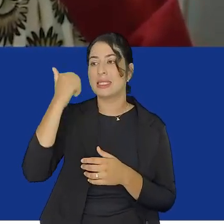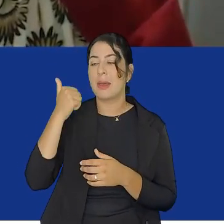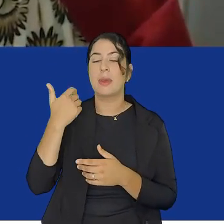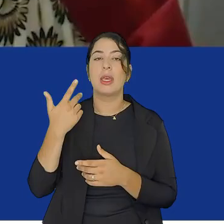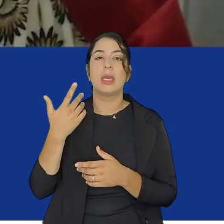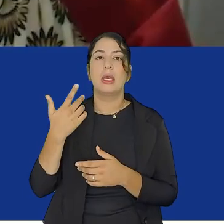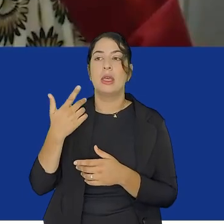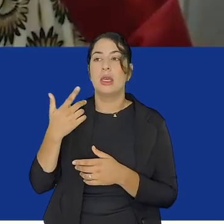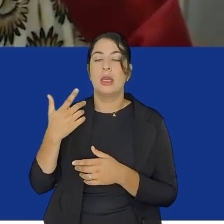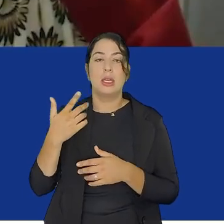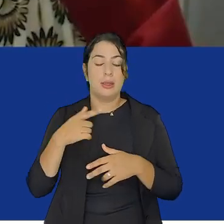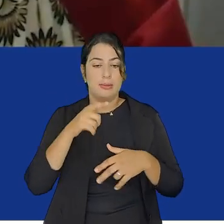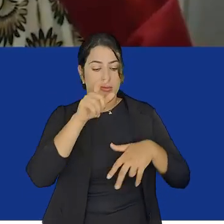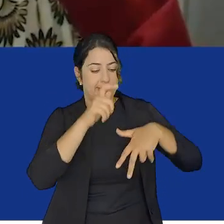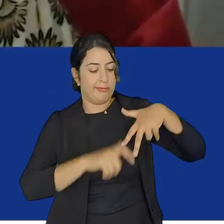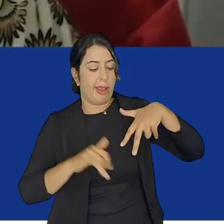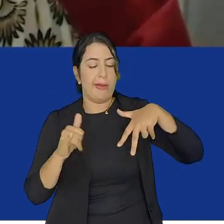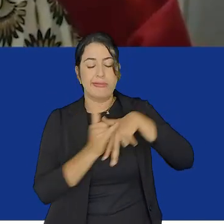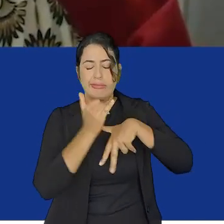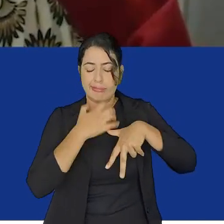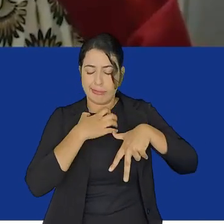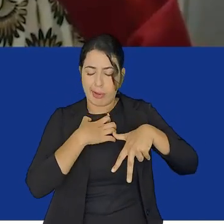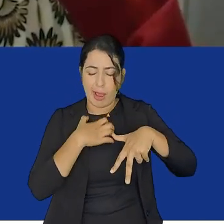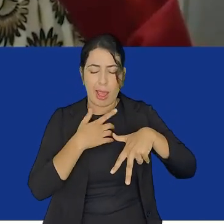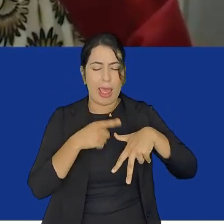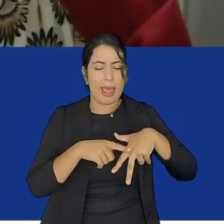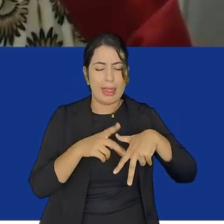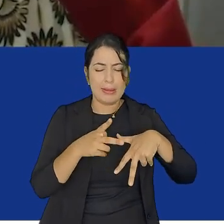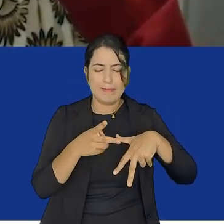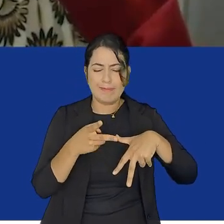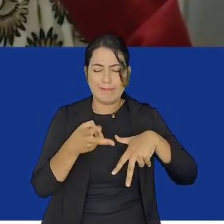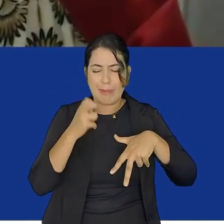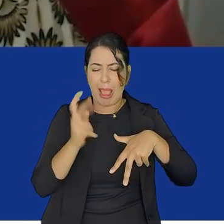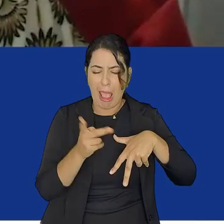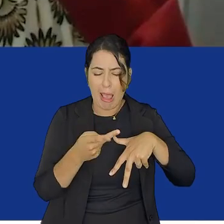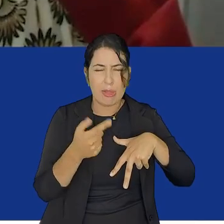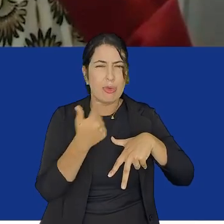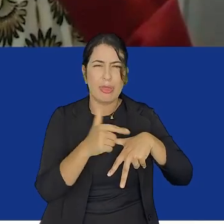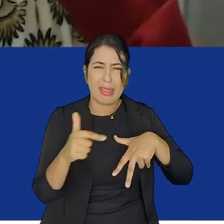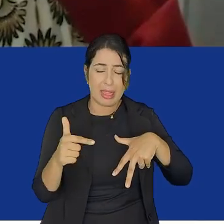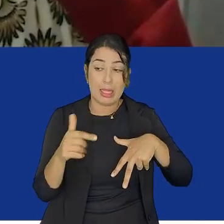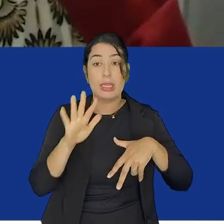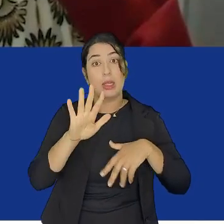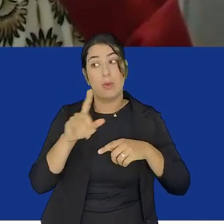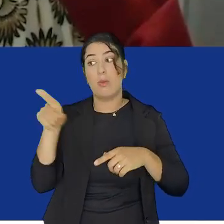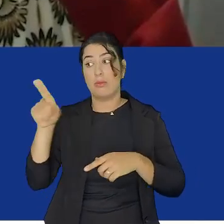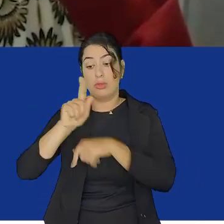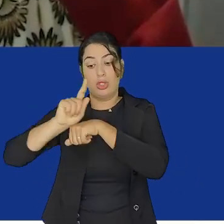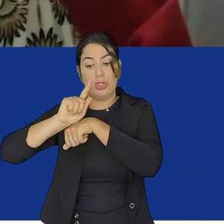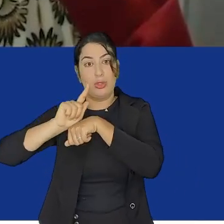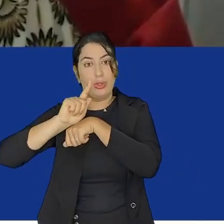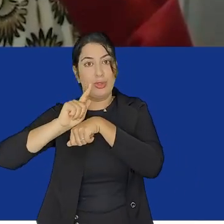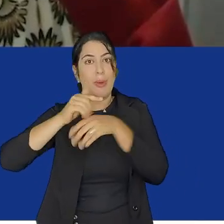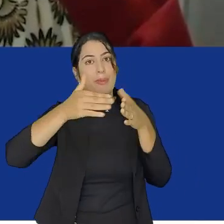condição de se sentir vítima, de não conseguir reconhecer os seus erros. Então, o gestor ele precisa de pedir ajuda também,